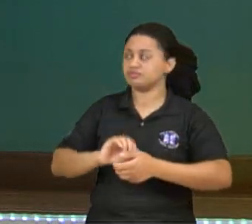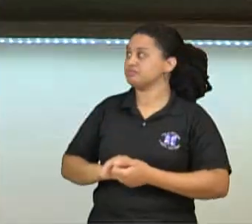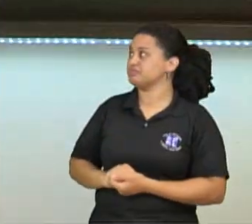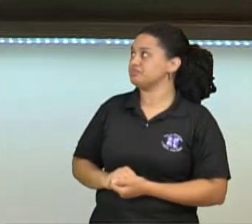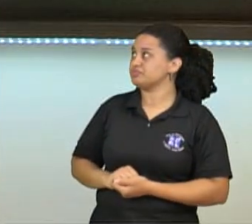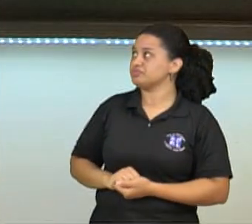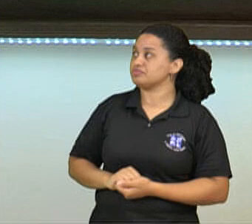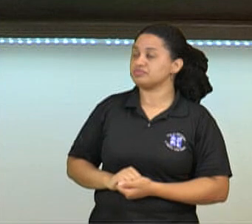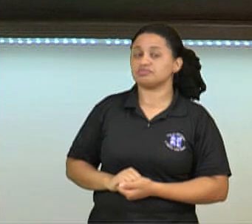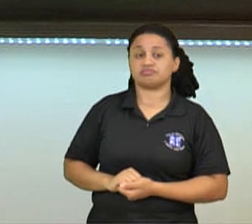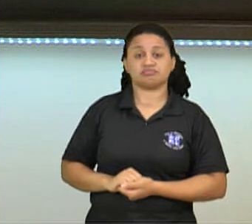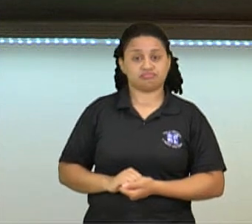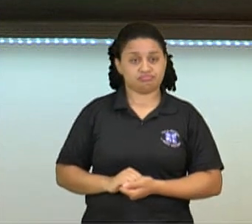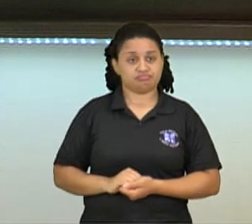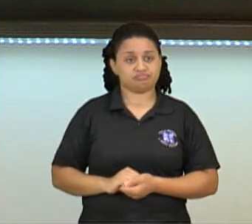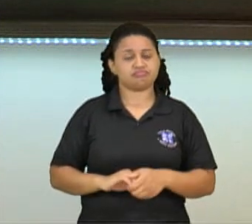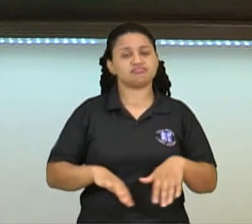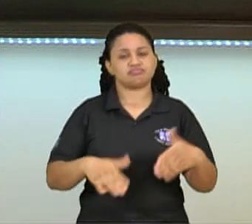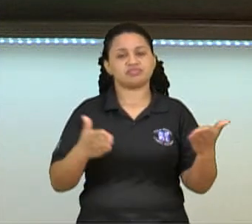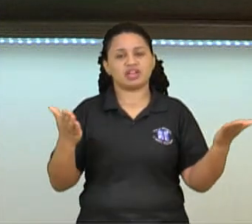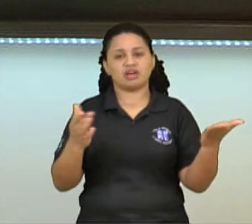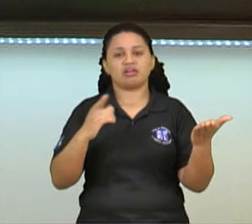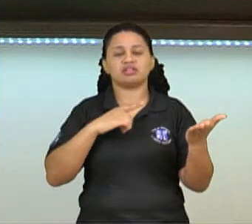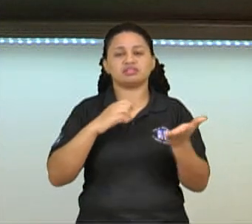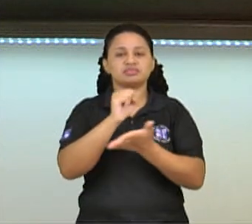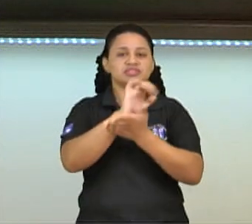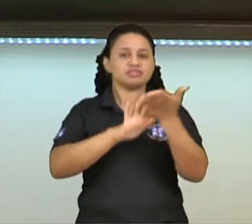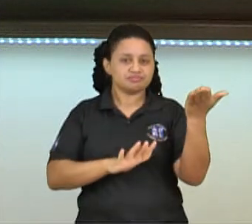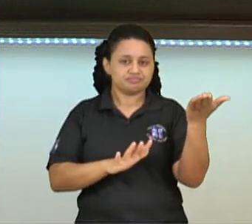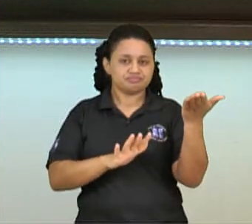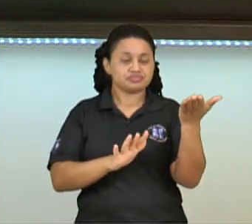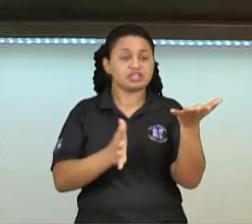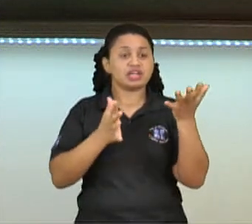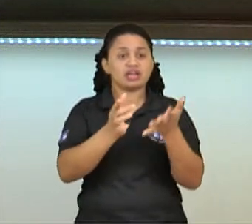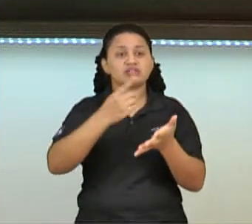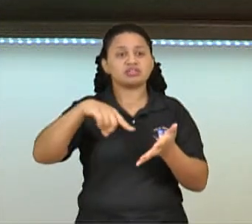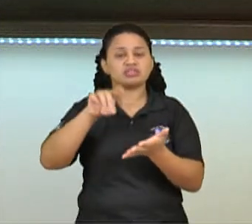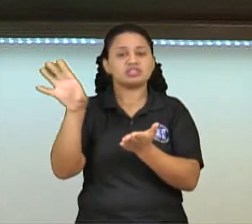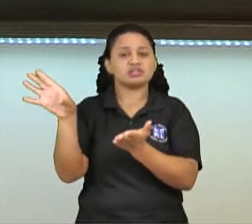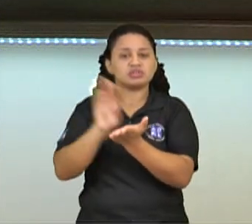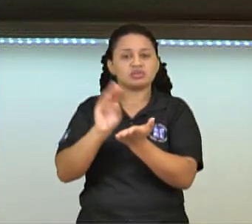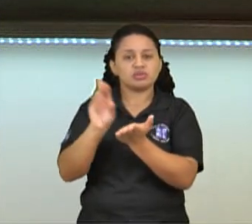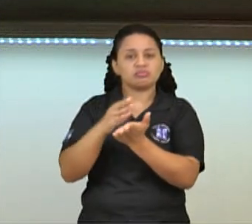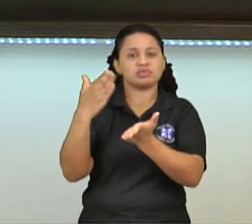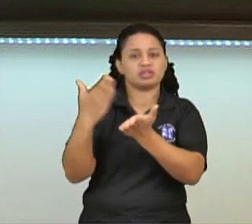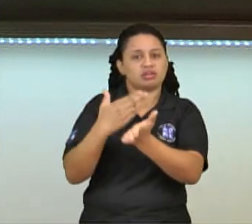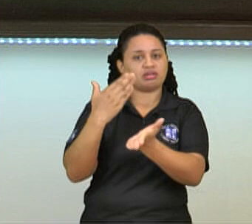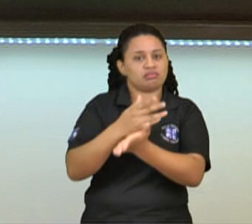revolucionária. Temos aqui nossa atividade. Quero que vocês copiem no caderno essa